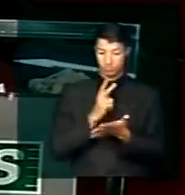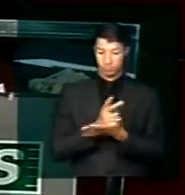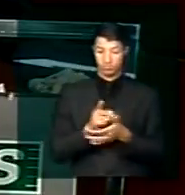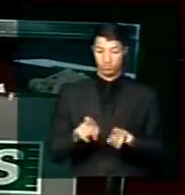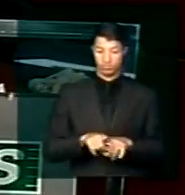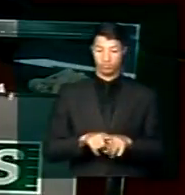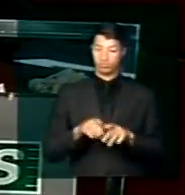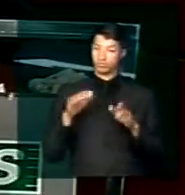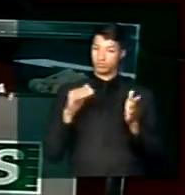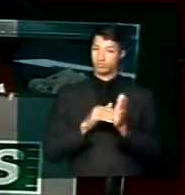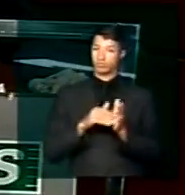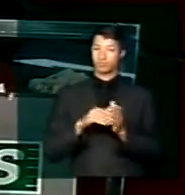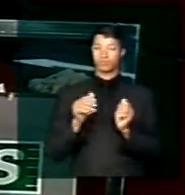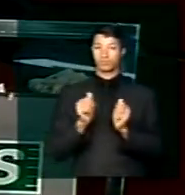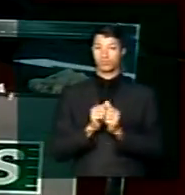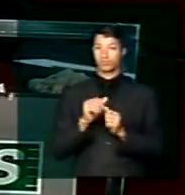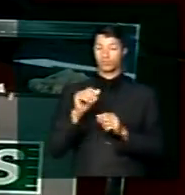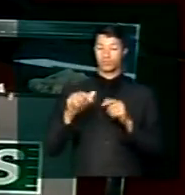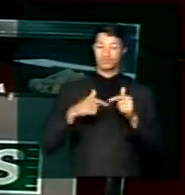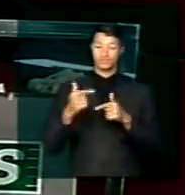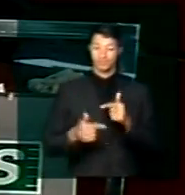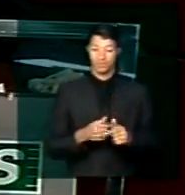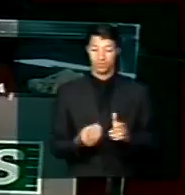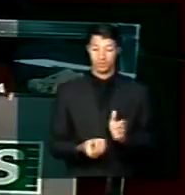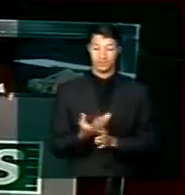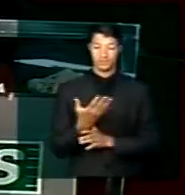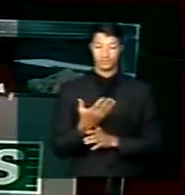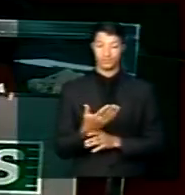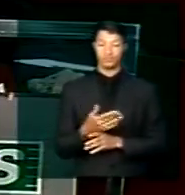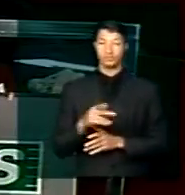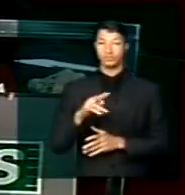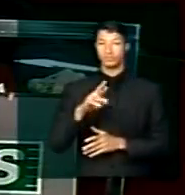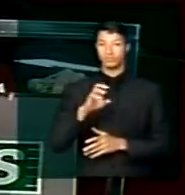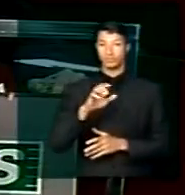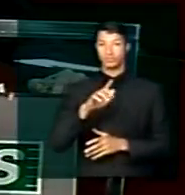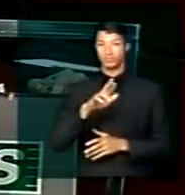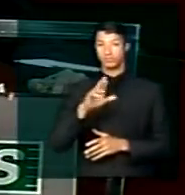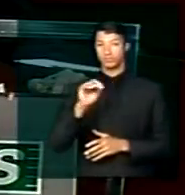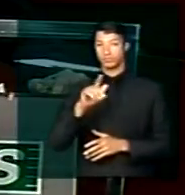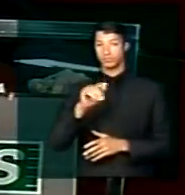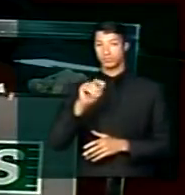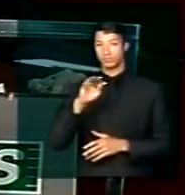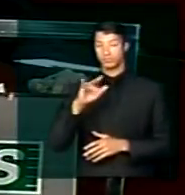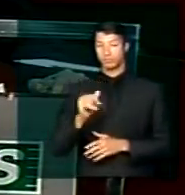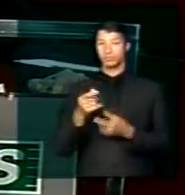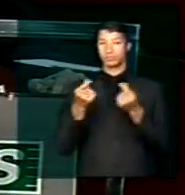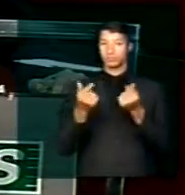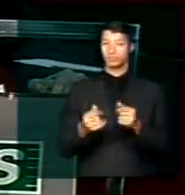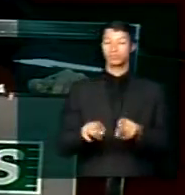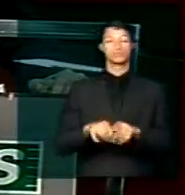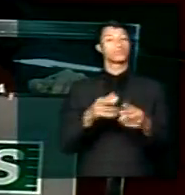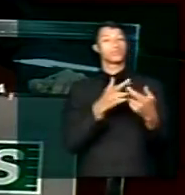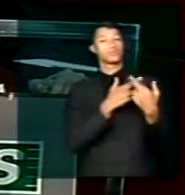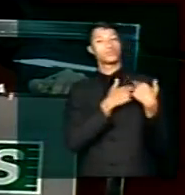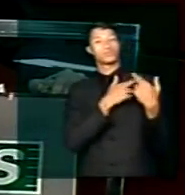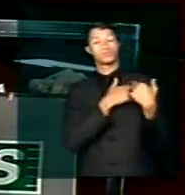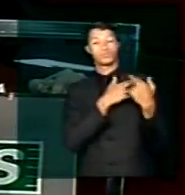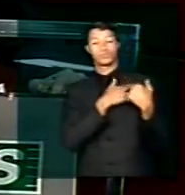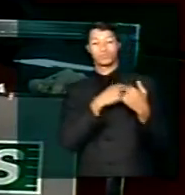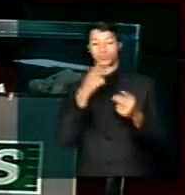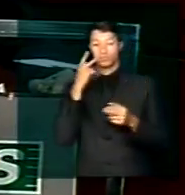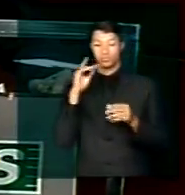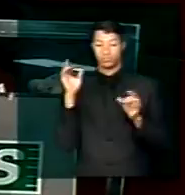e delimita os campos de atuação, estabelecendo as prerrogativas, recursos e responsabilidades